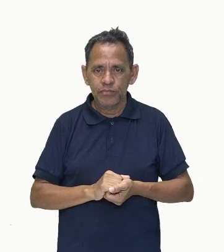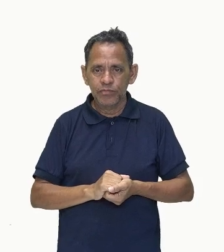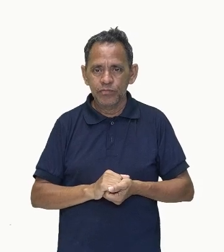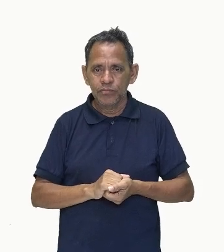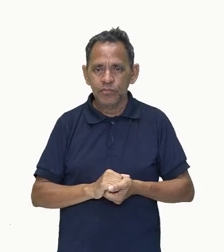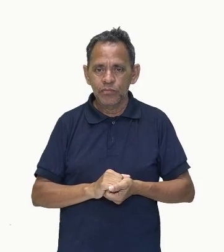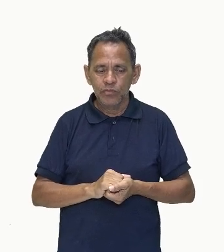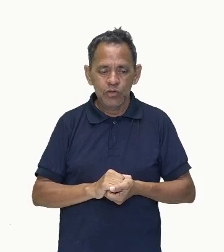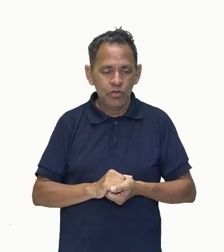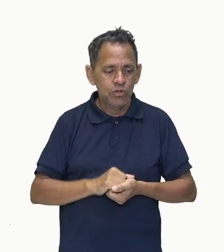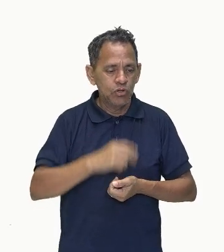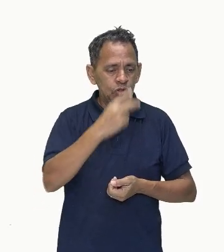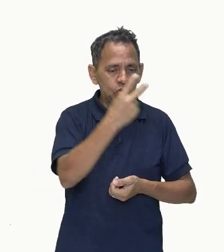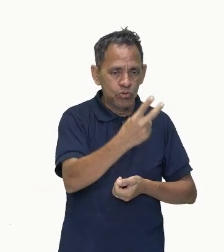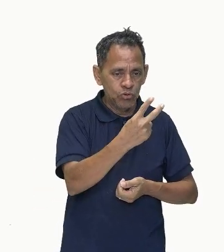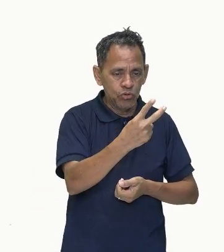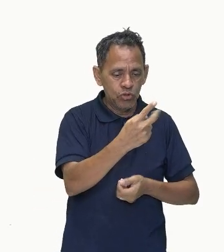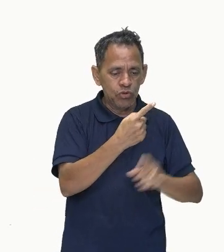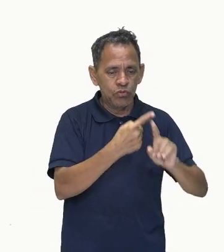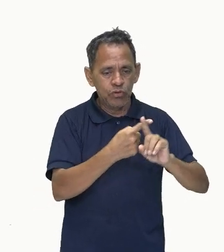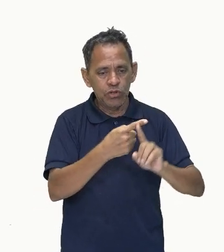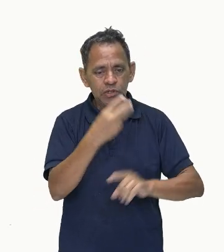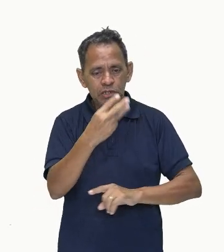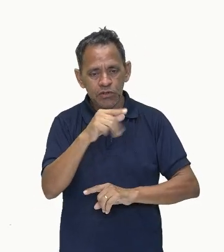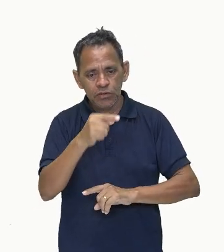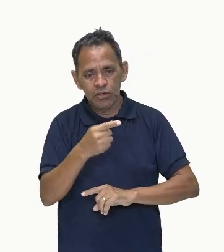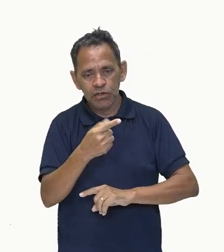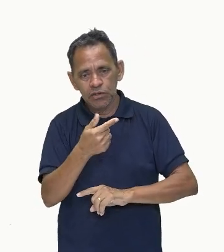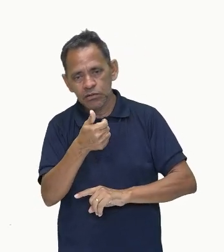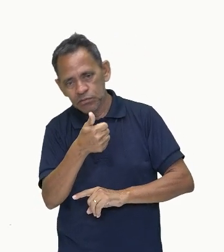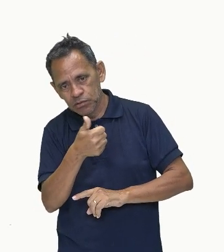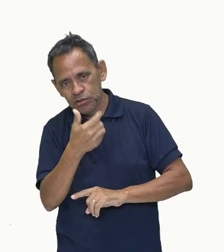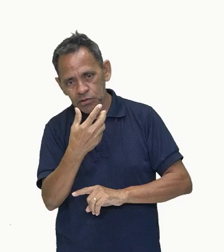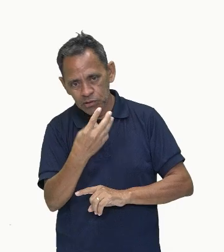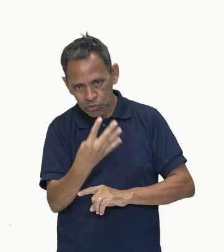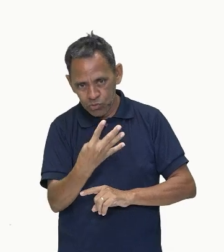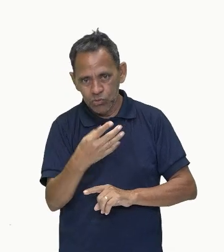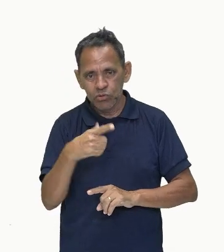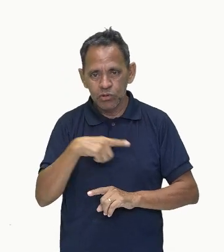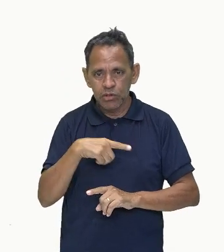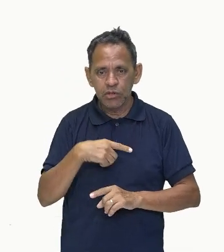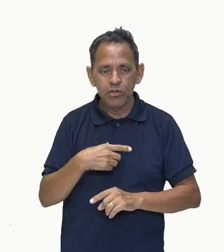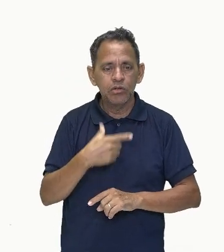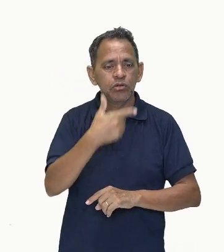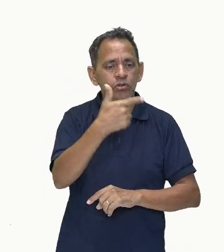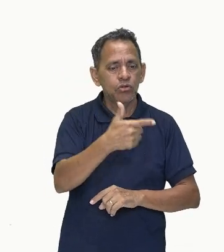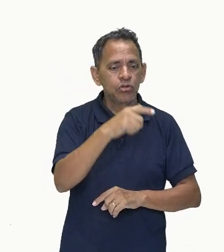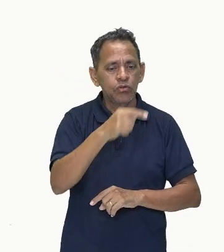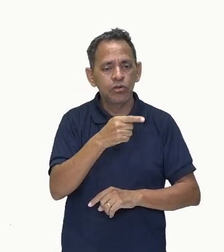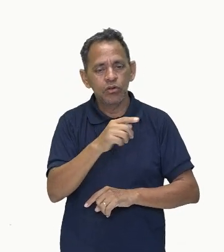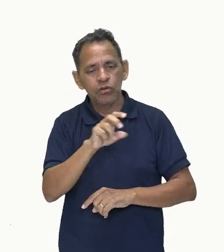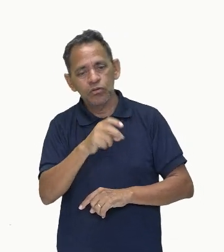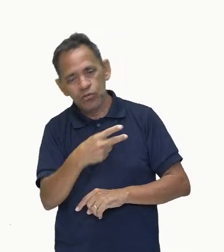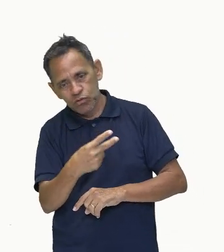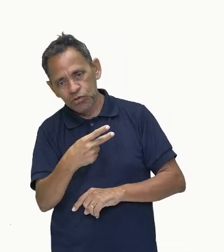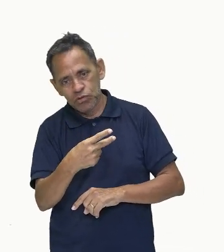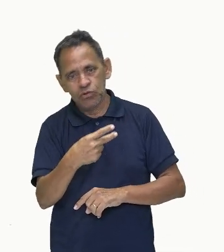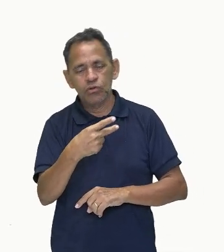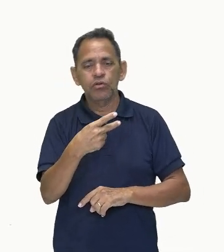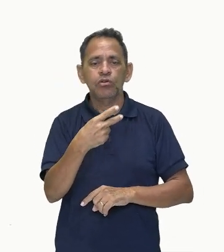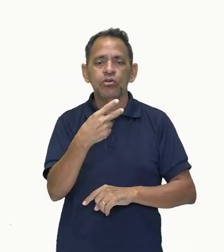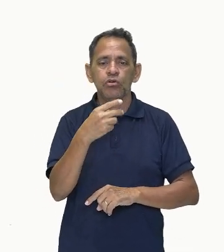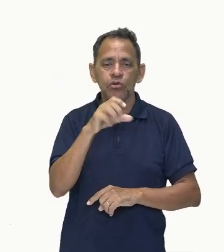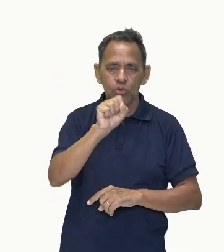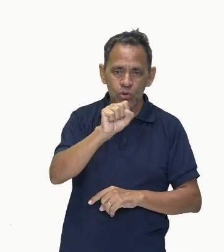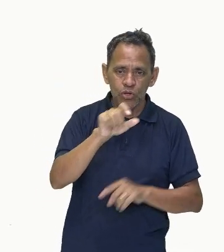Multiplicando 2 vezes 3,14, nós iremos obter 2,28. Agora